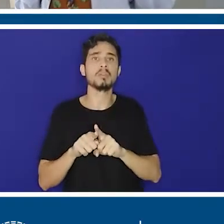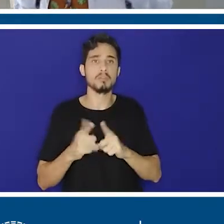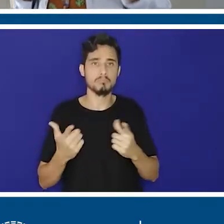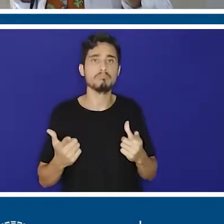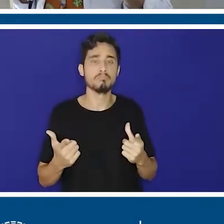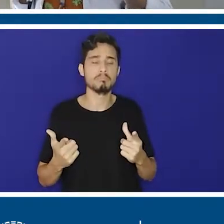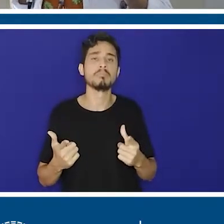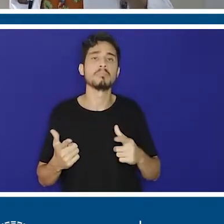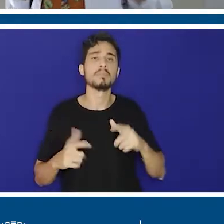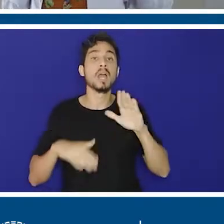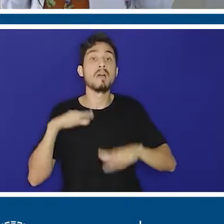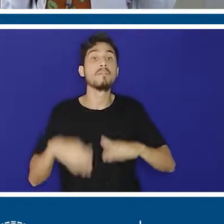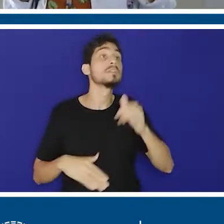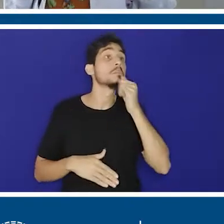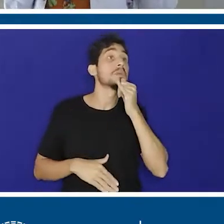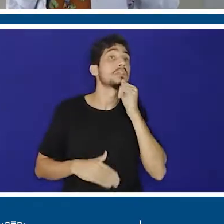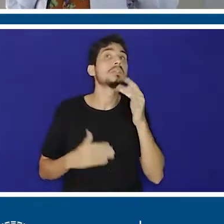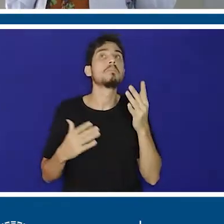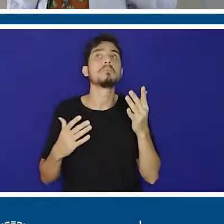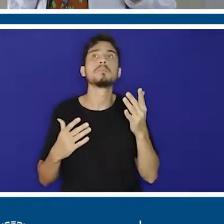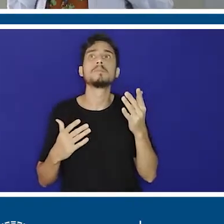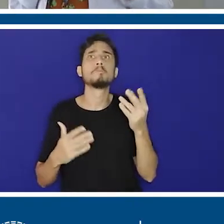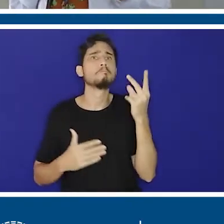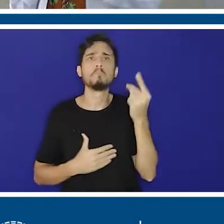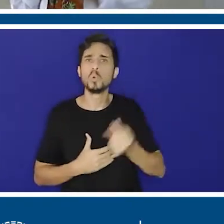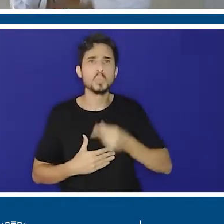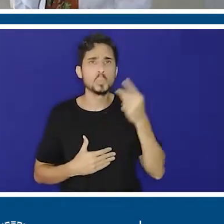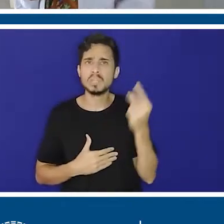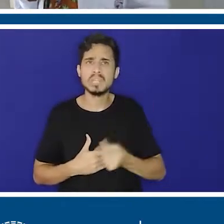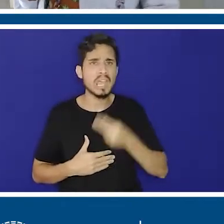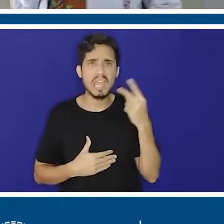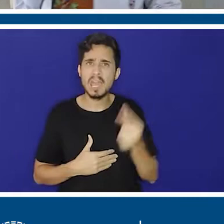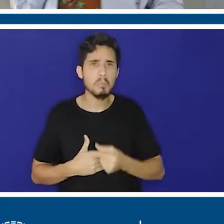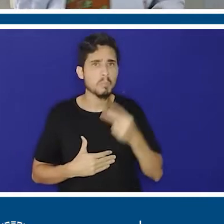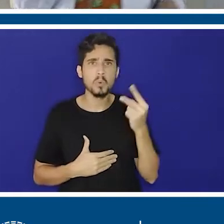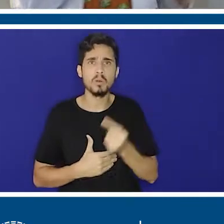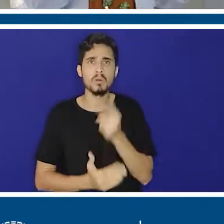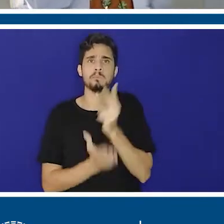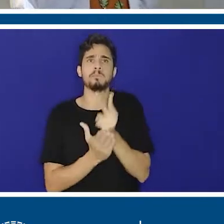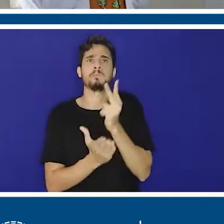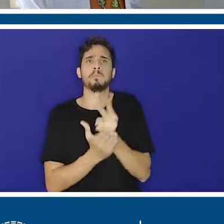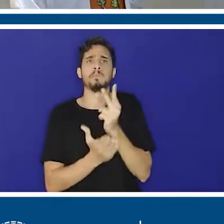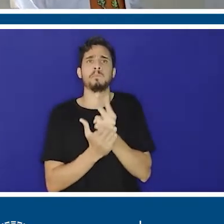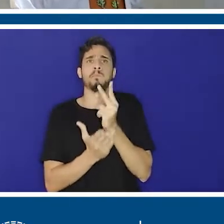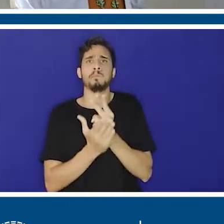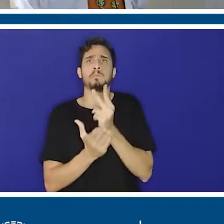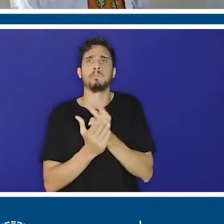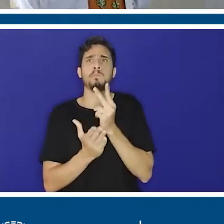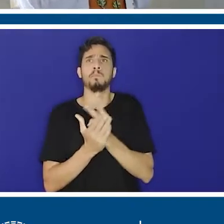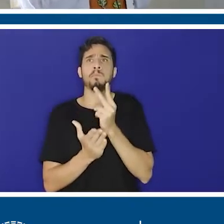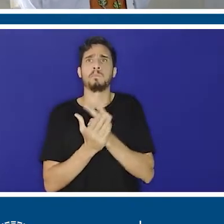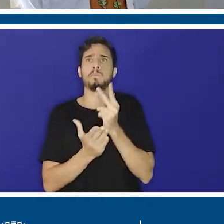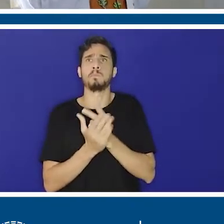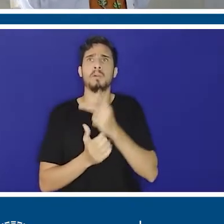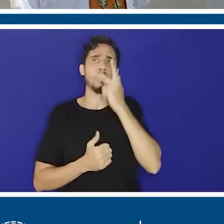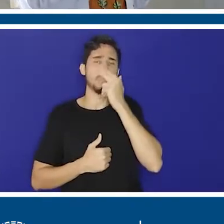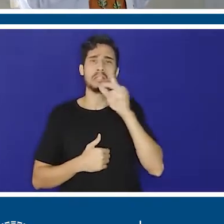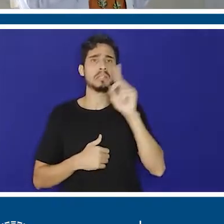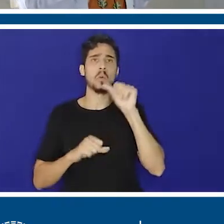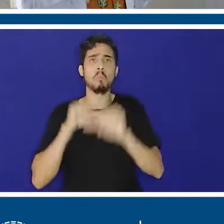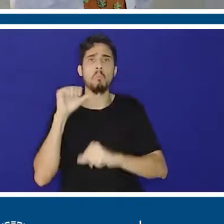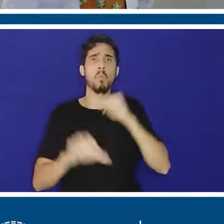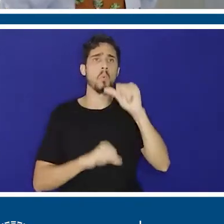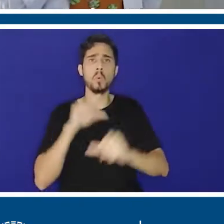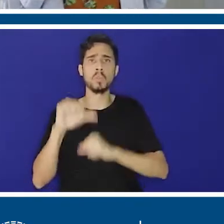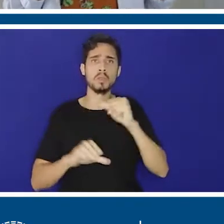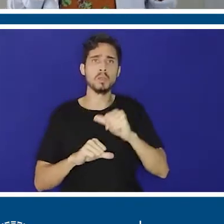Muitas estereotipias, às vezes ficam muito tempo numa estereotipia, então está ali dentro dos moduladores do